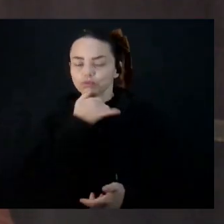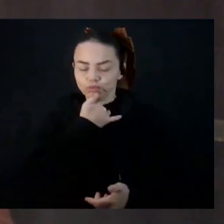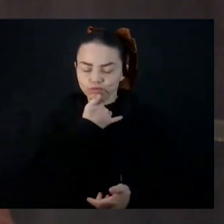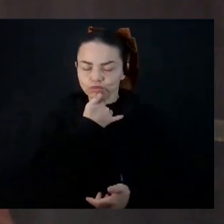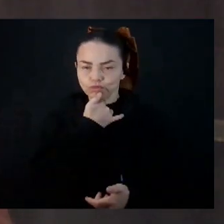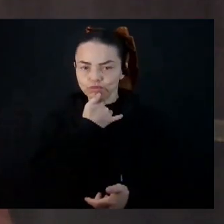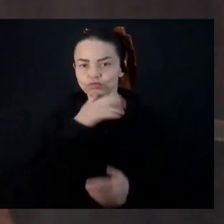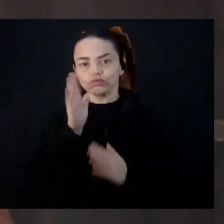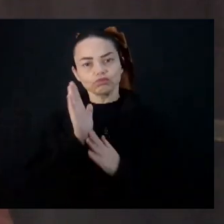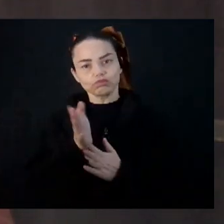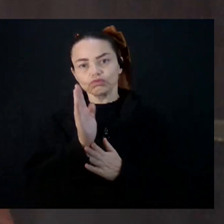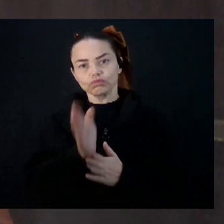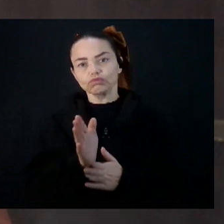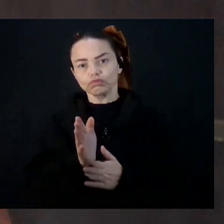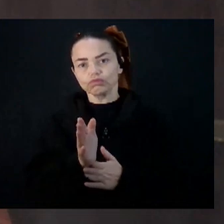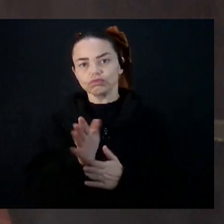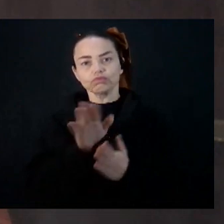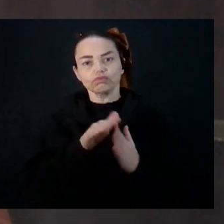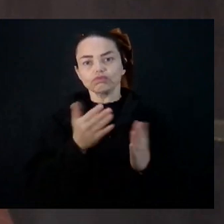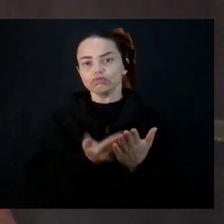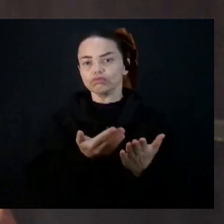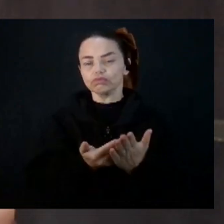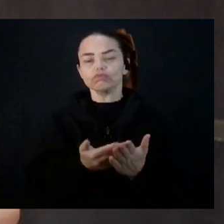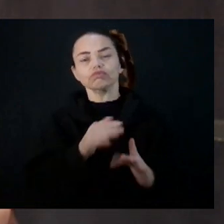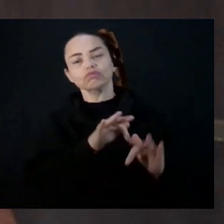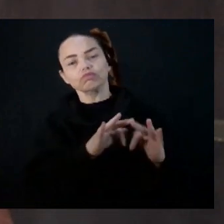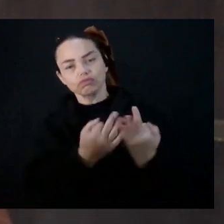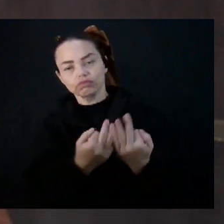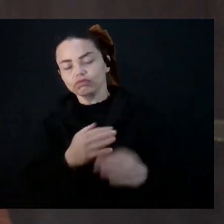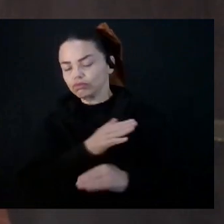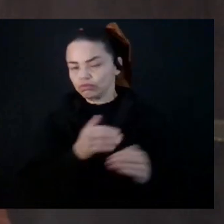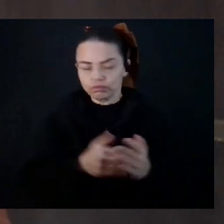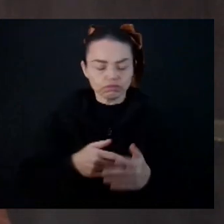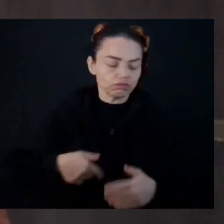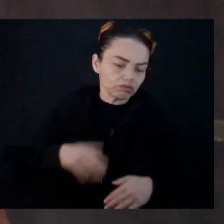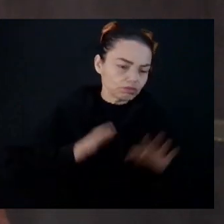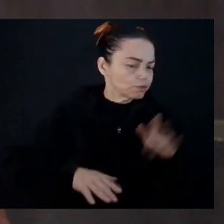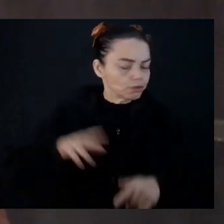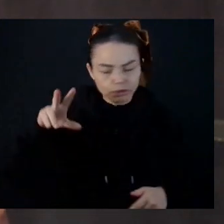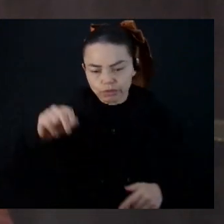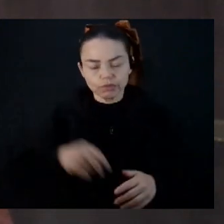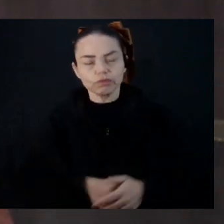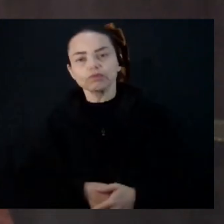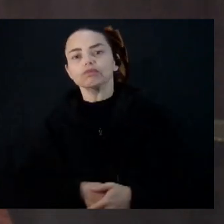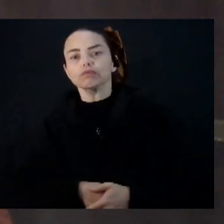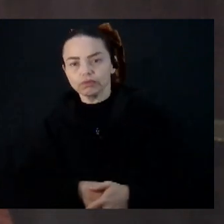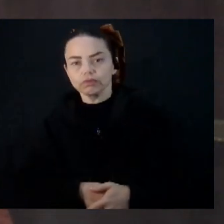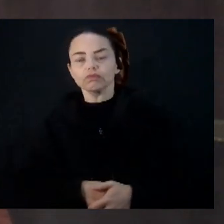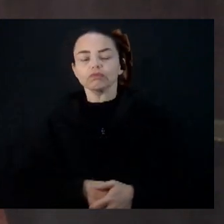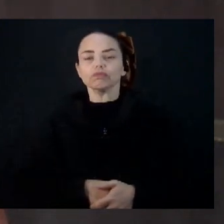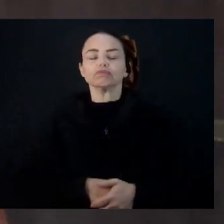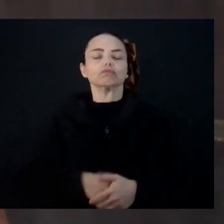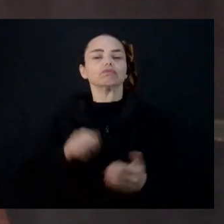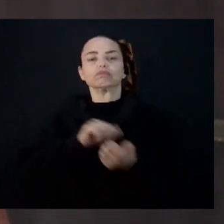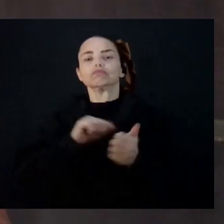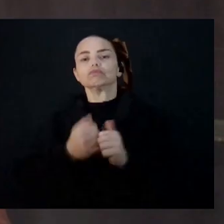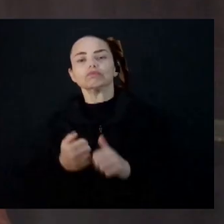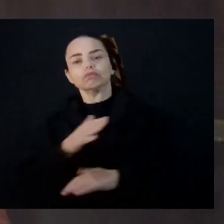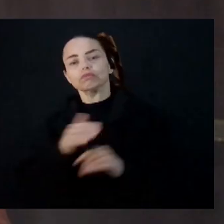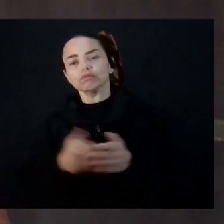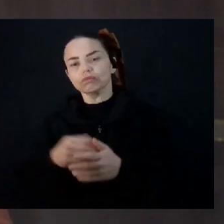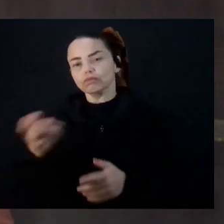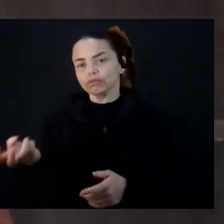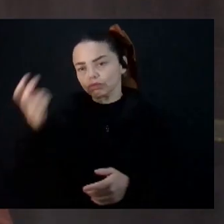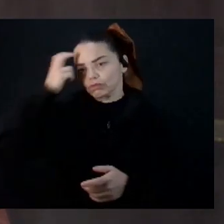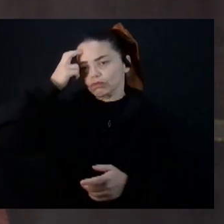né, a mesma escola da família toda. Às vezes não, ele é um filho que se encaixa totalmente à cultura familiar.